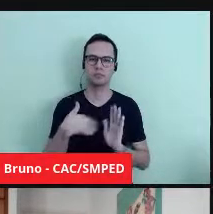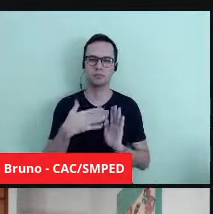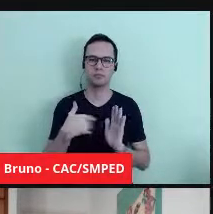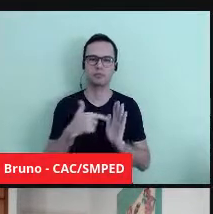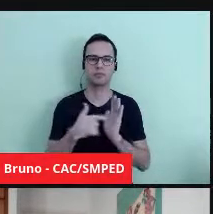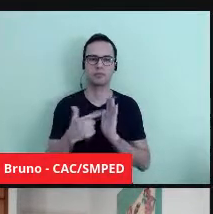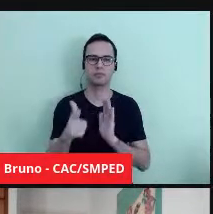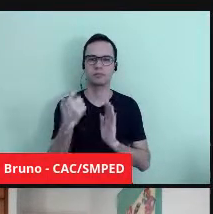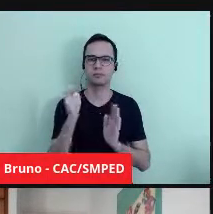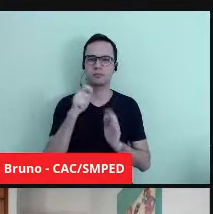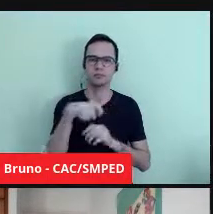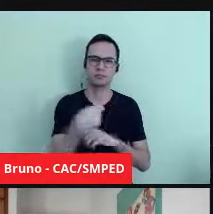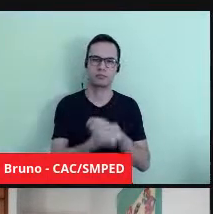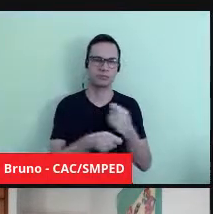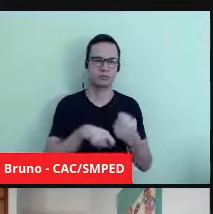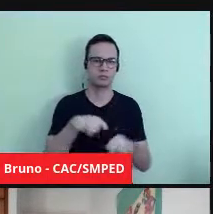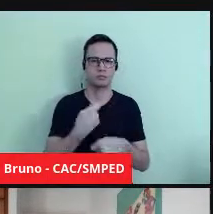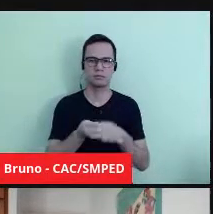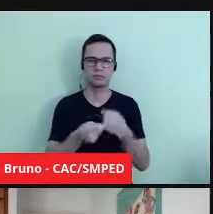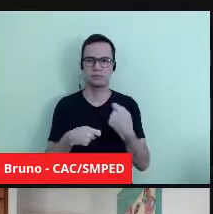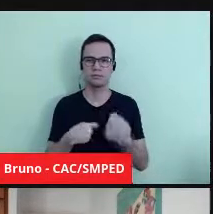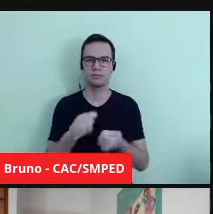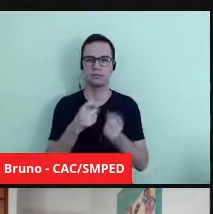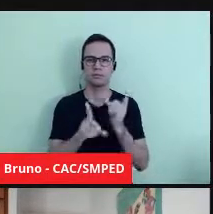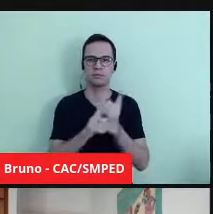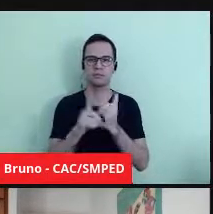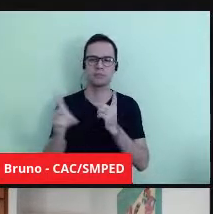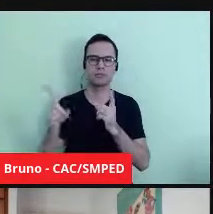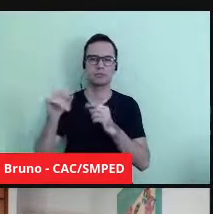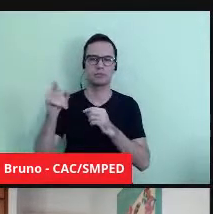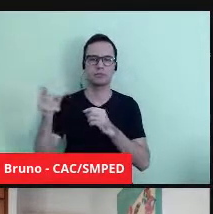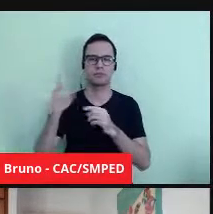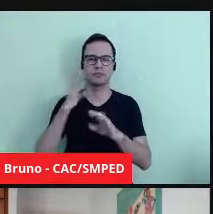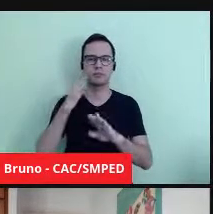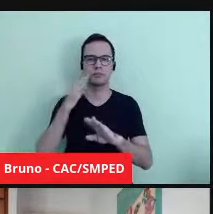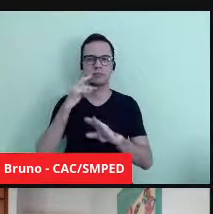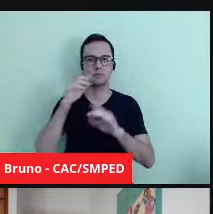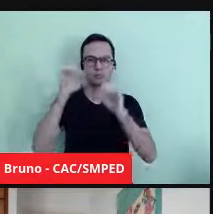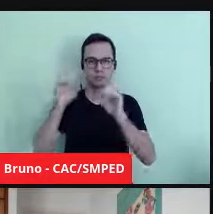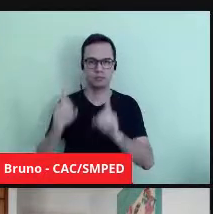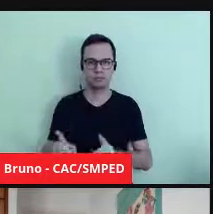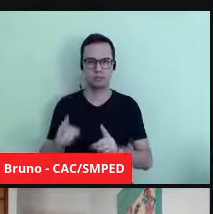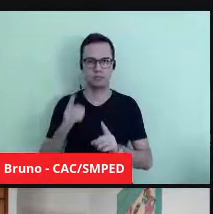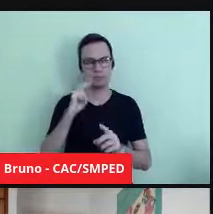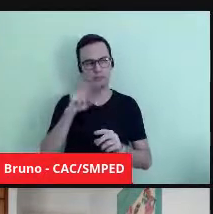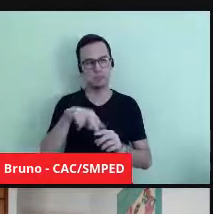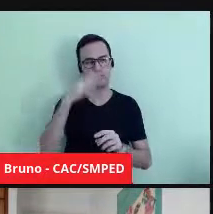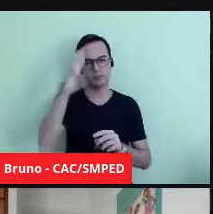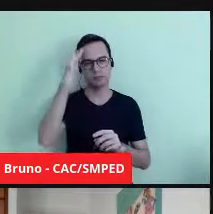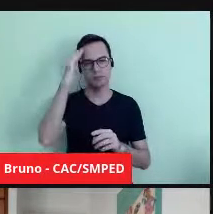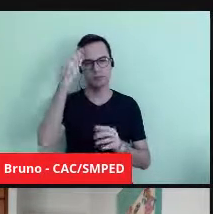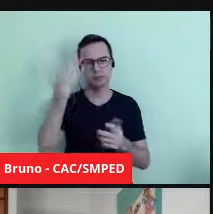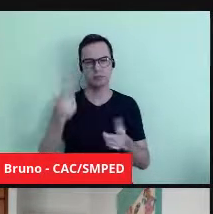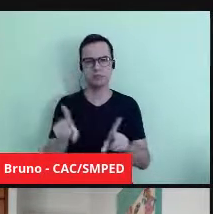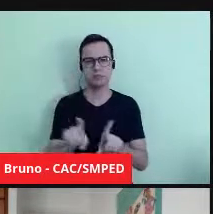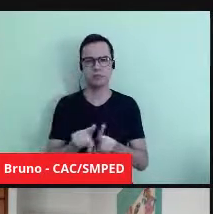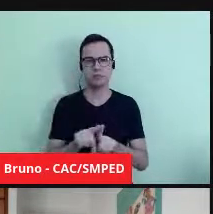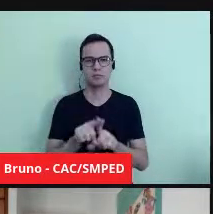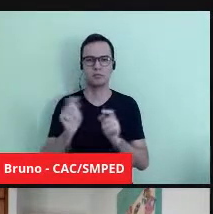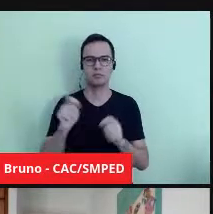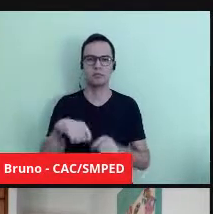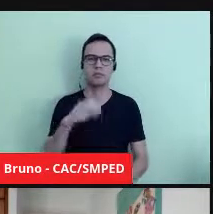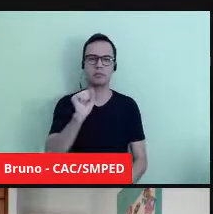símbolos de acessibilidade, né? E a gente já daí dá acesso ao